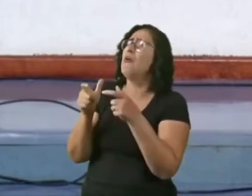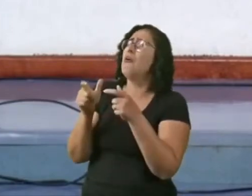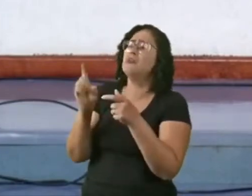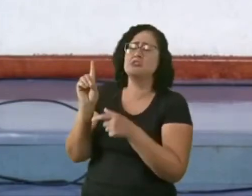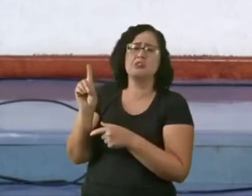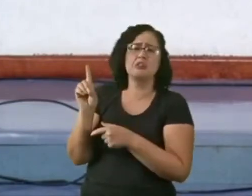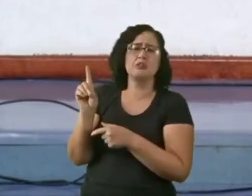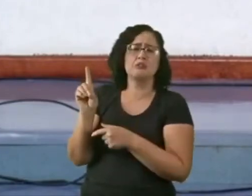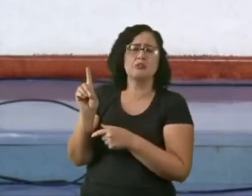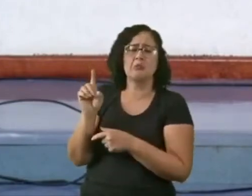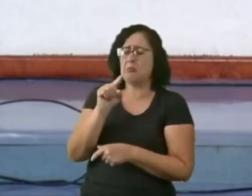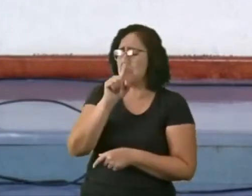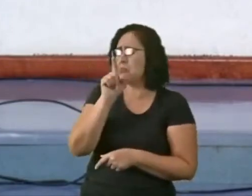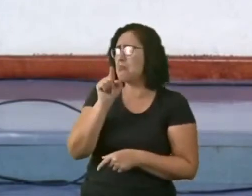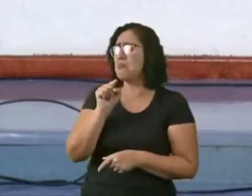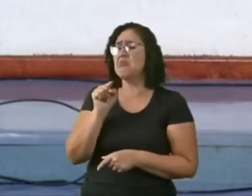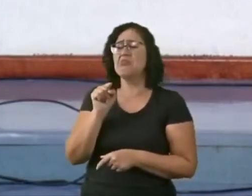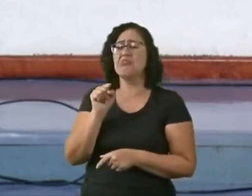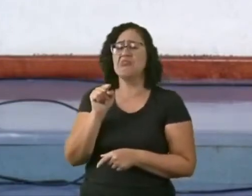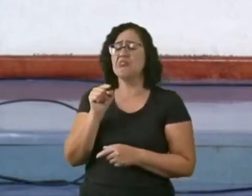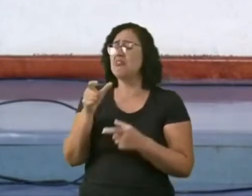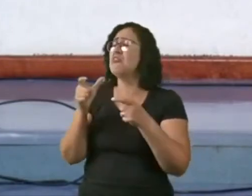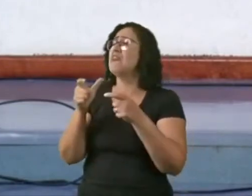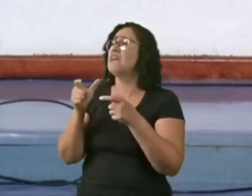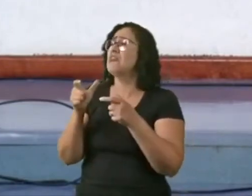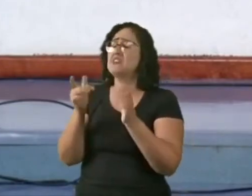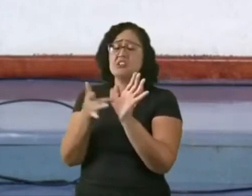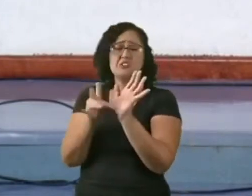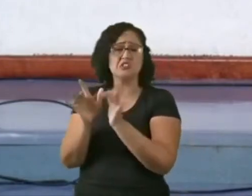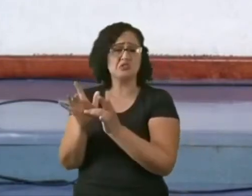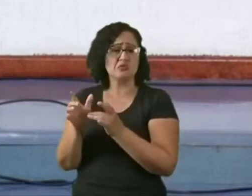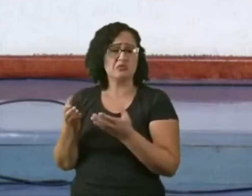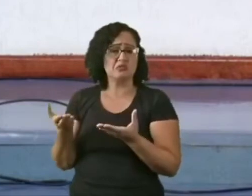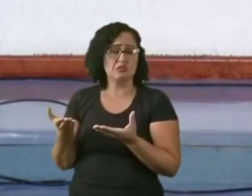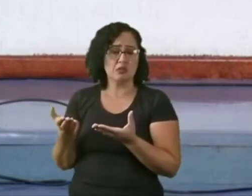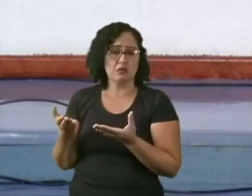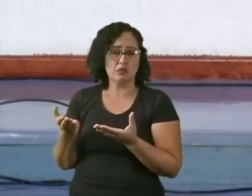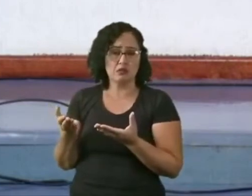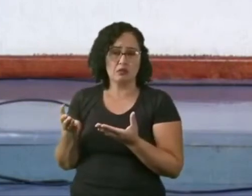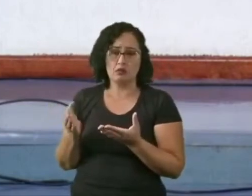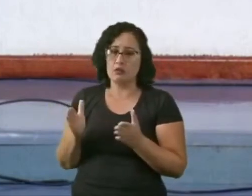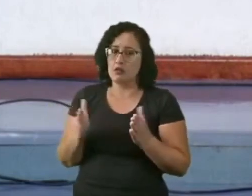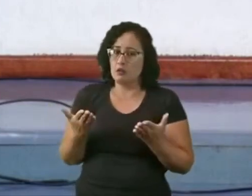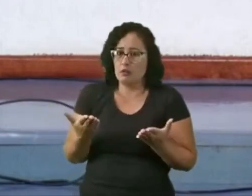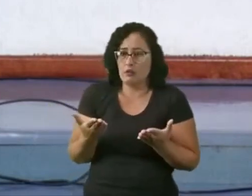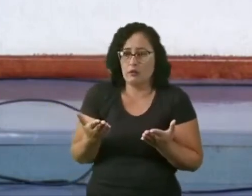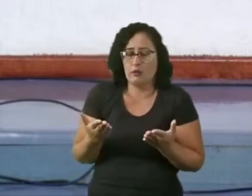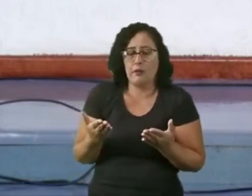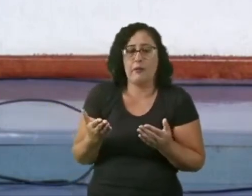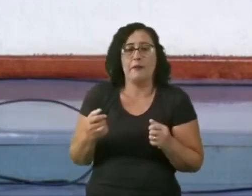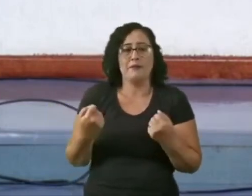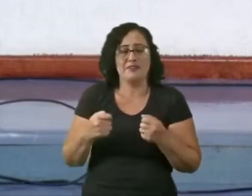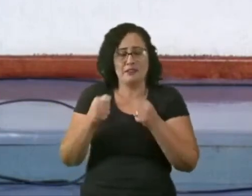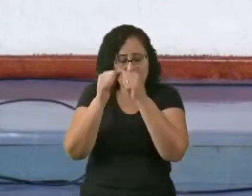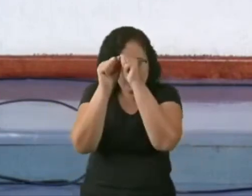daqui a alguns anos? Hoje de manhã eu estava orando e olhando